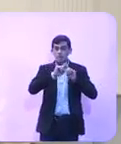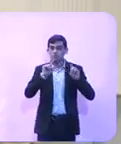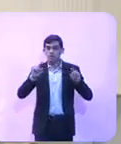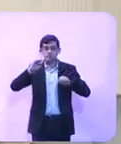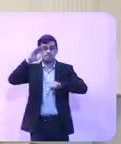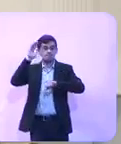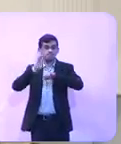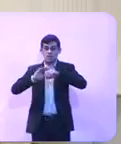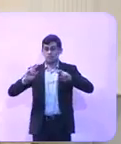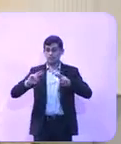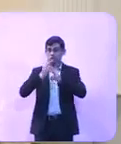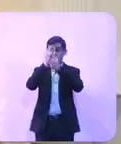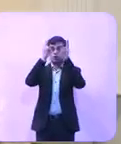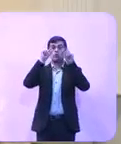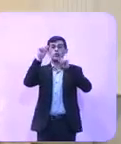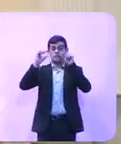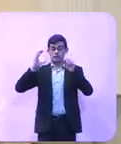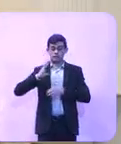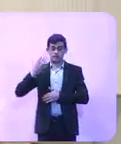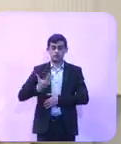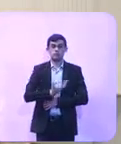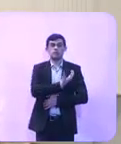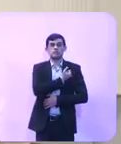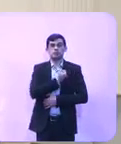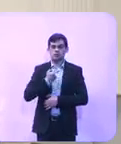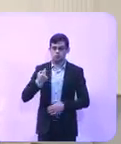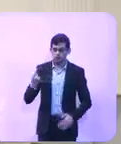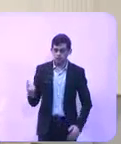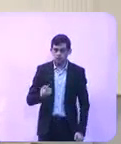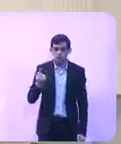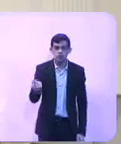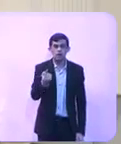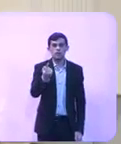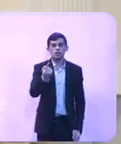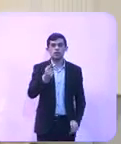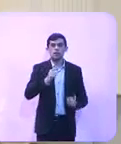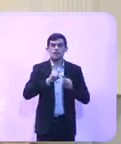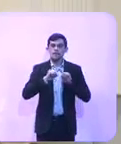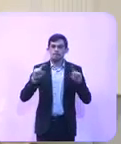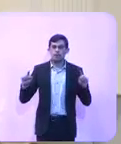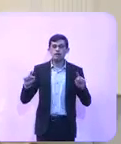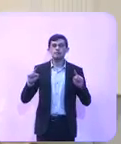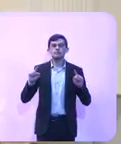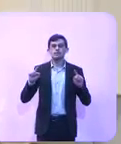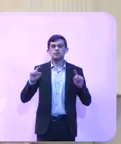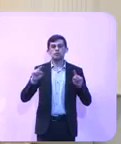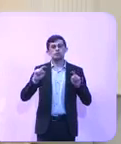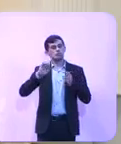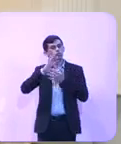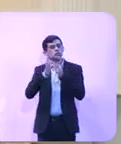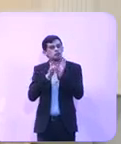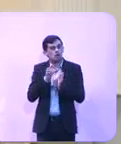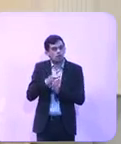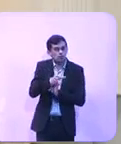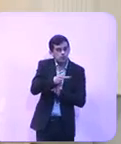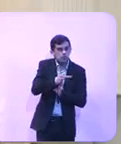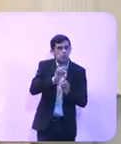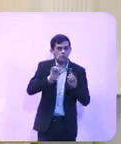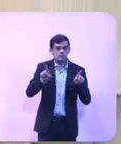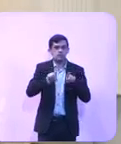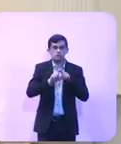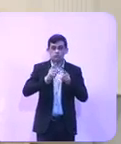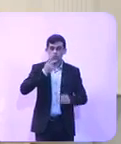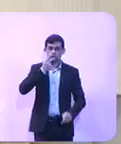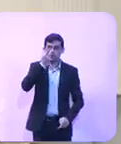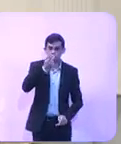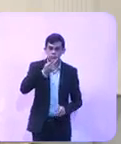maior vitória espiritual é a salvação eterna. Mas, mesmo ele tendo feito essa advertência, ele confirma aos